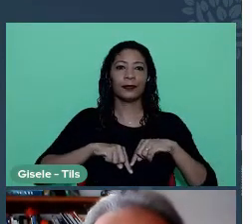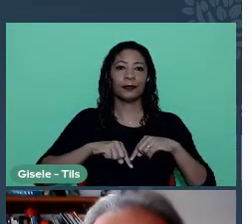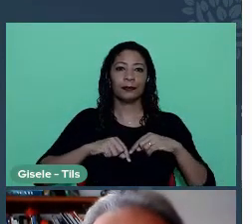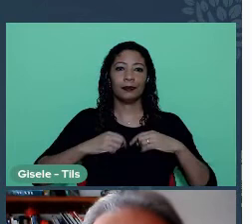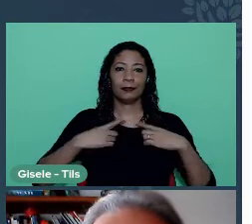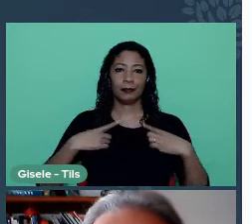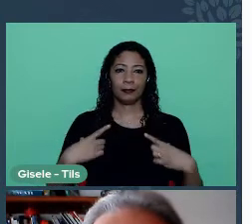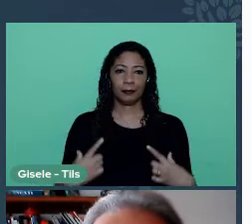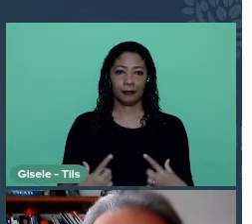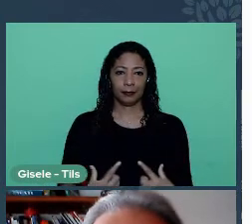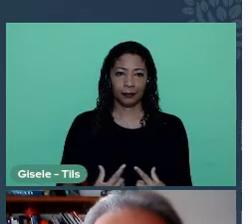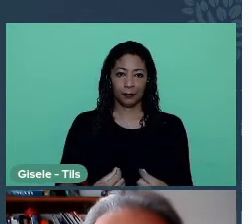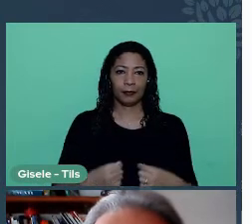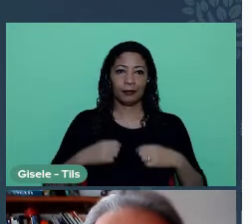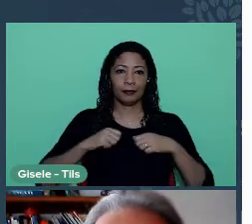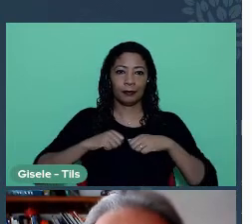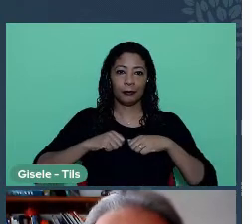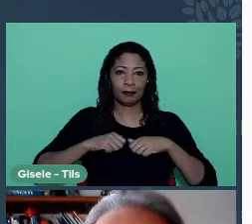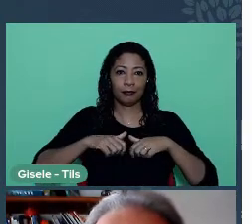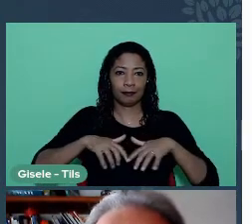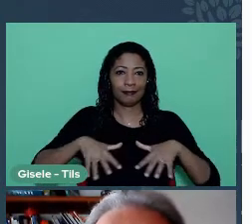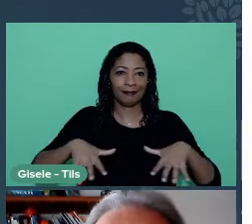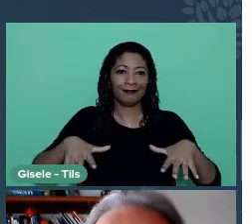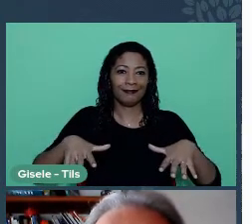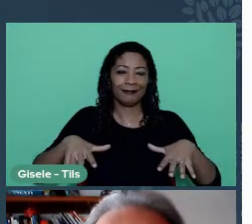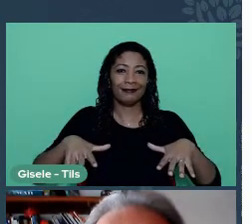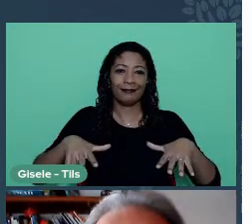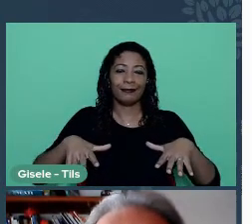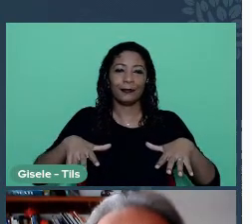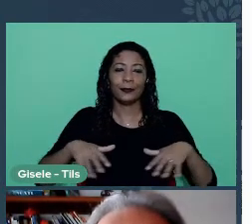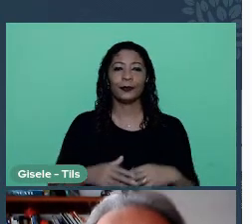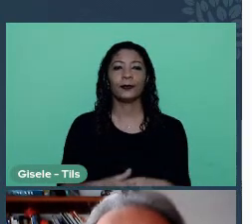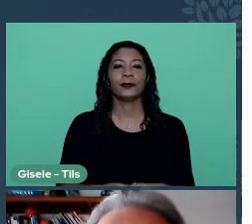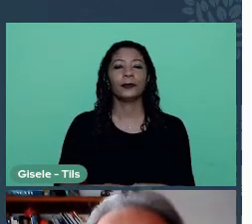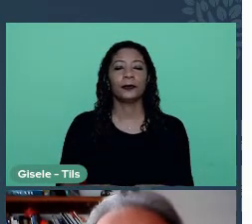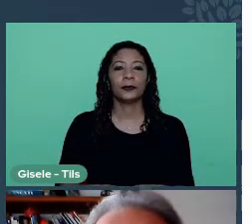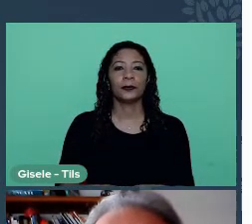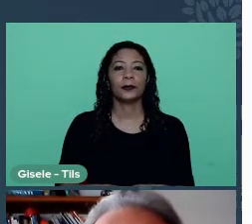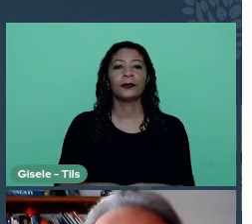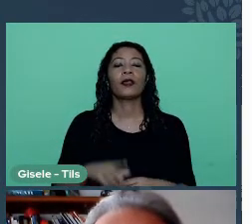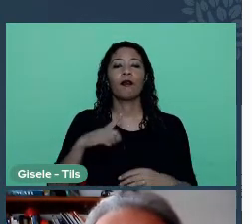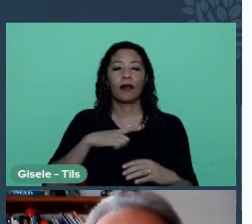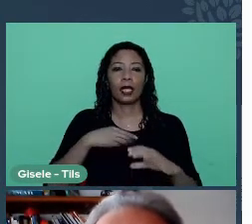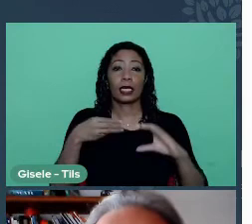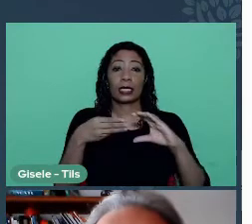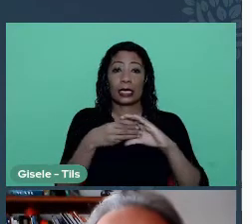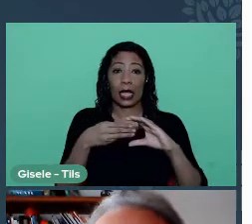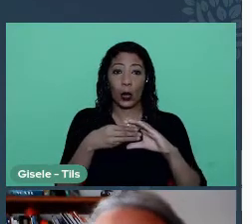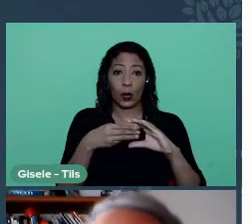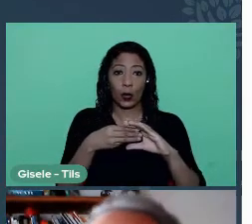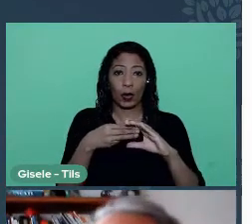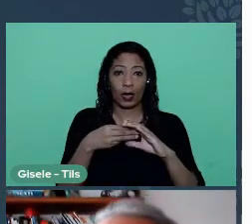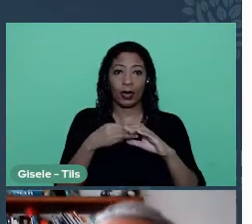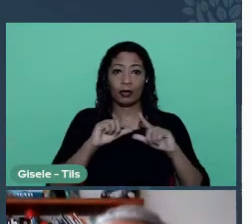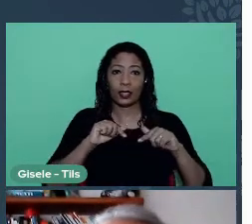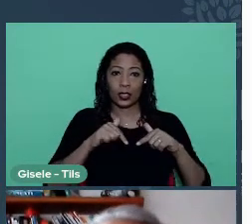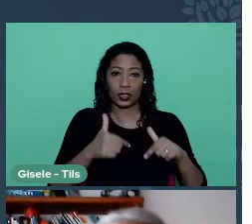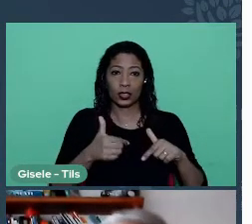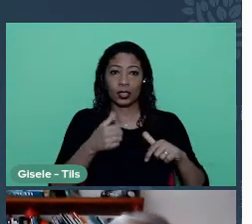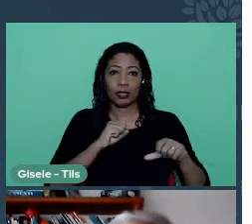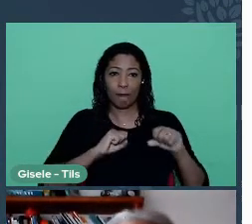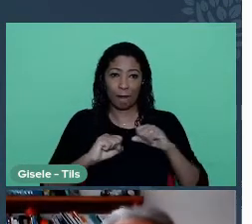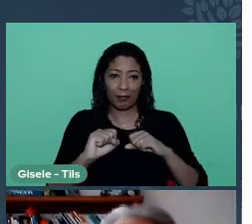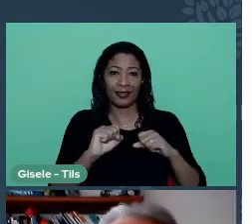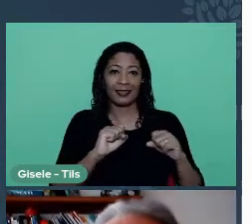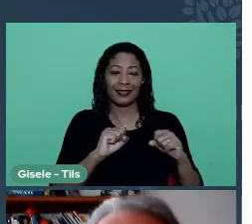o epitélio respiratório, a mucosa respiratória, vão encontrar células de defesa que, no primeiro momento,